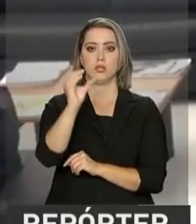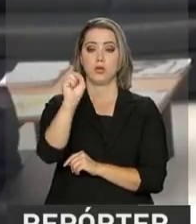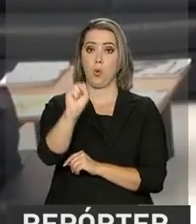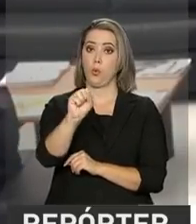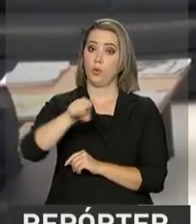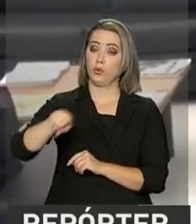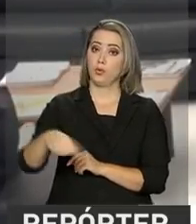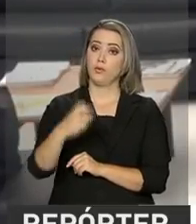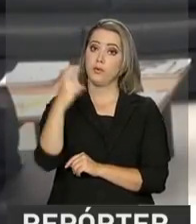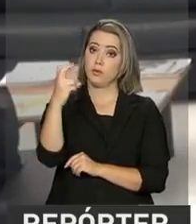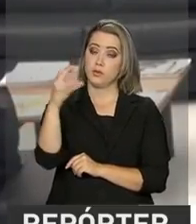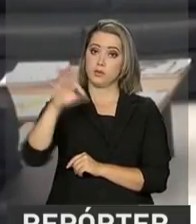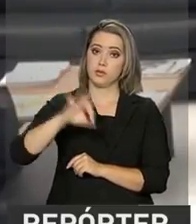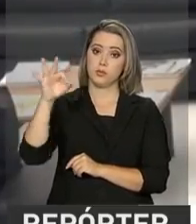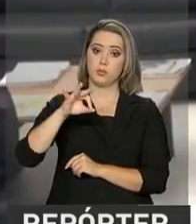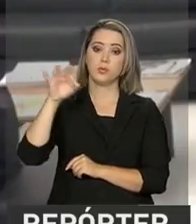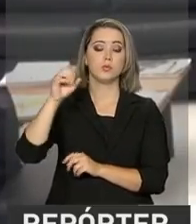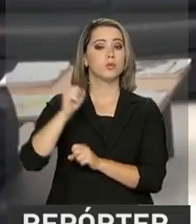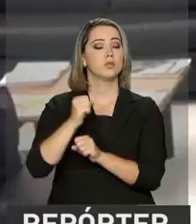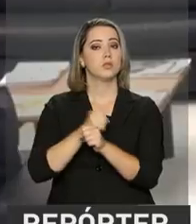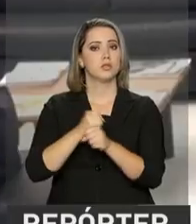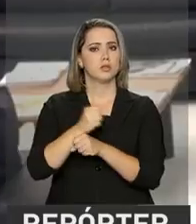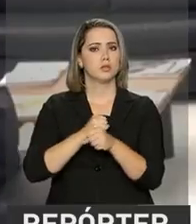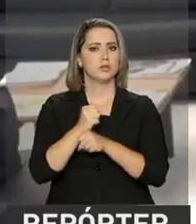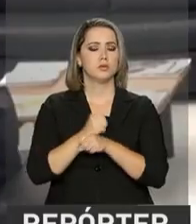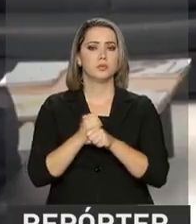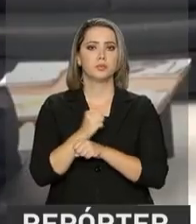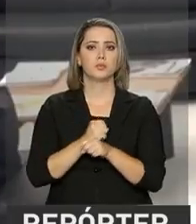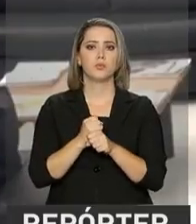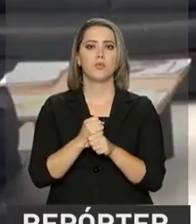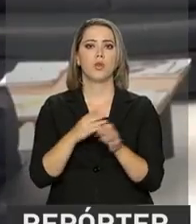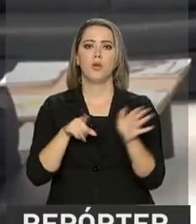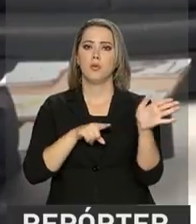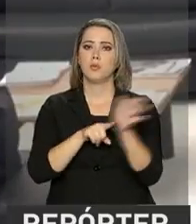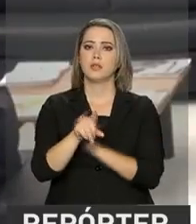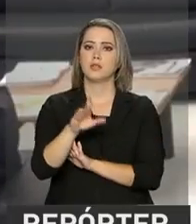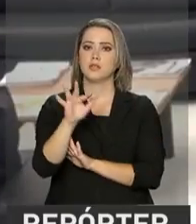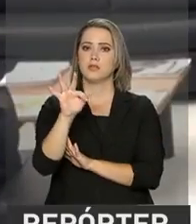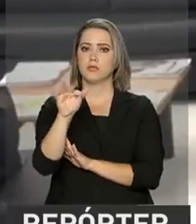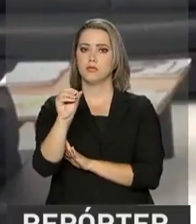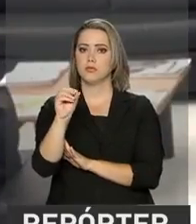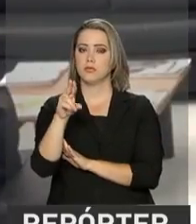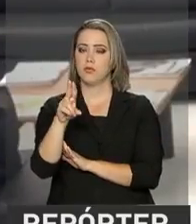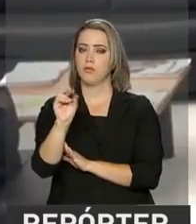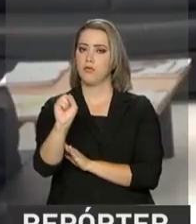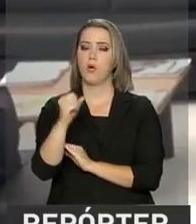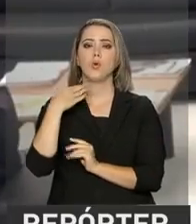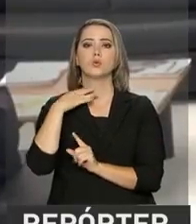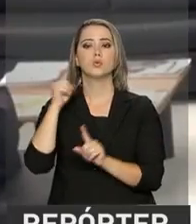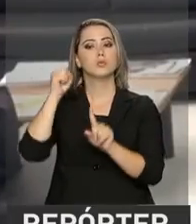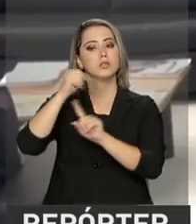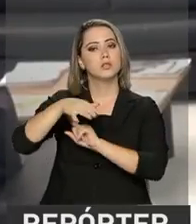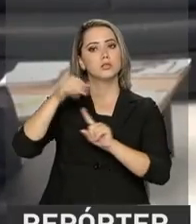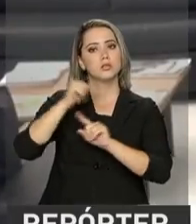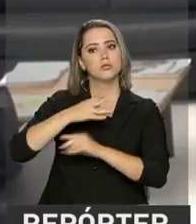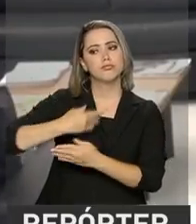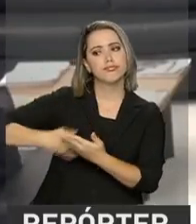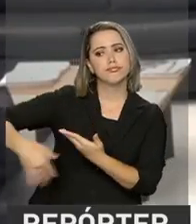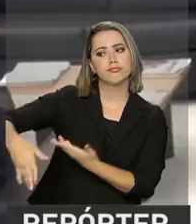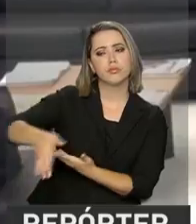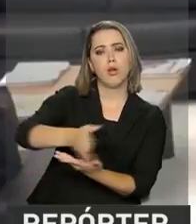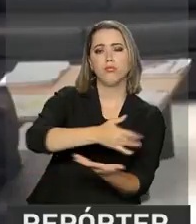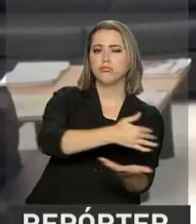por cento no fim deste ano os dados estão no boletim focus divulgado semanalmente pelo banco central que reúne informações de